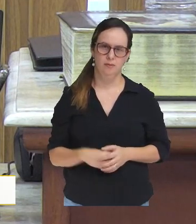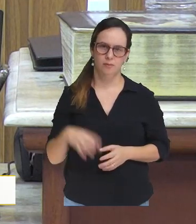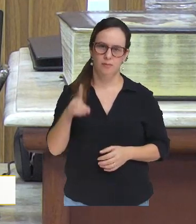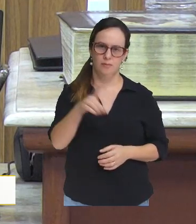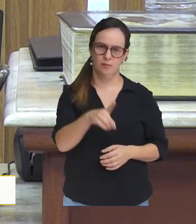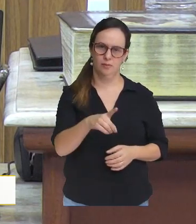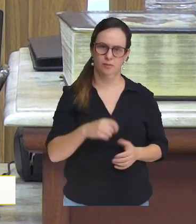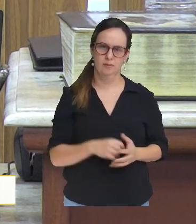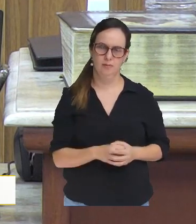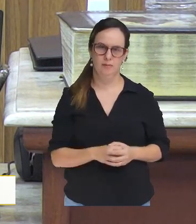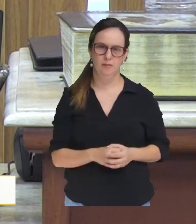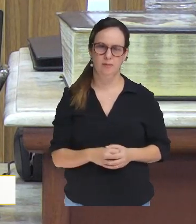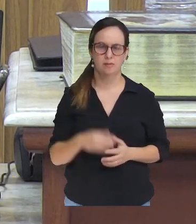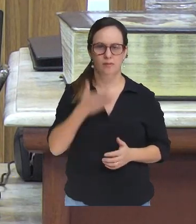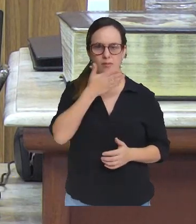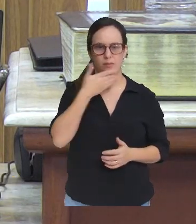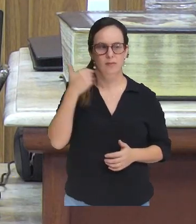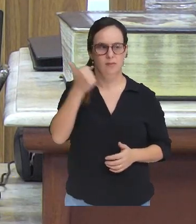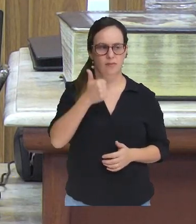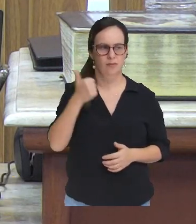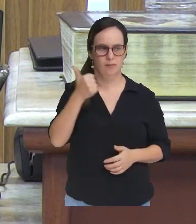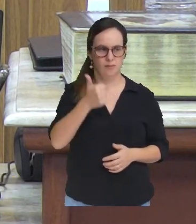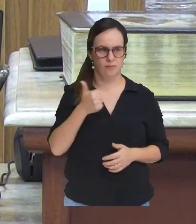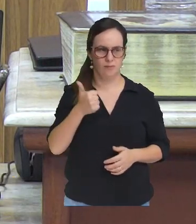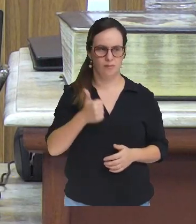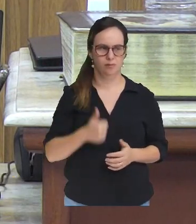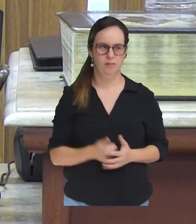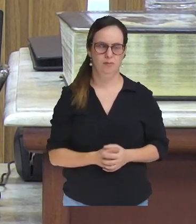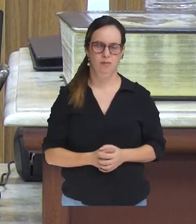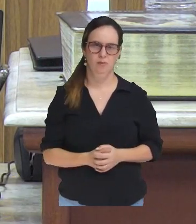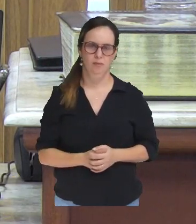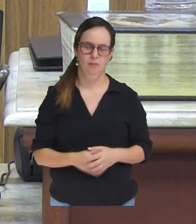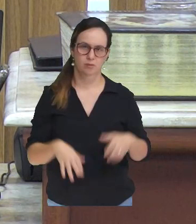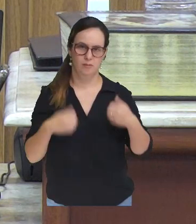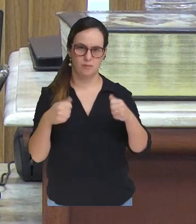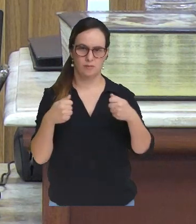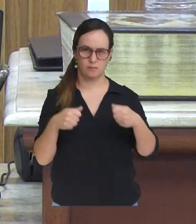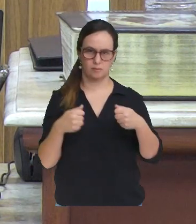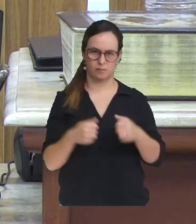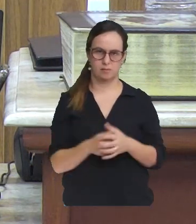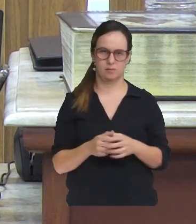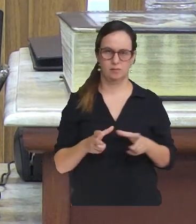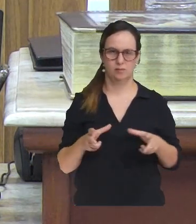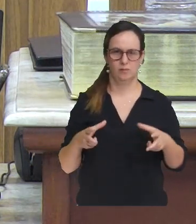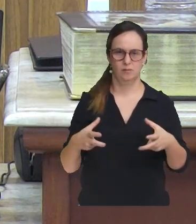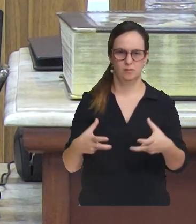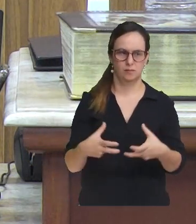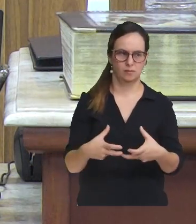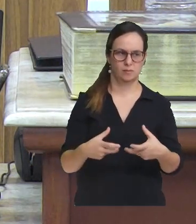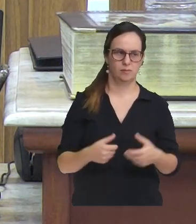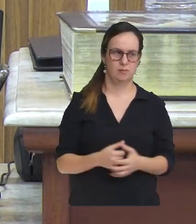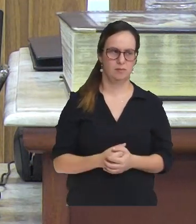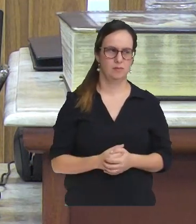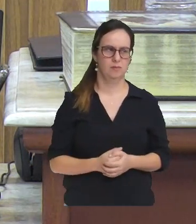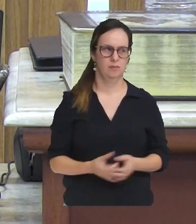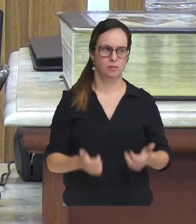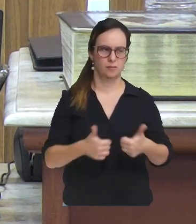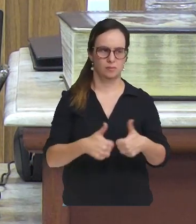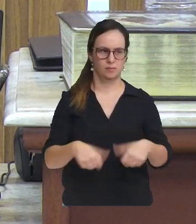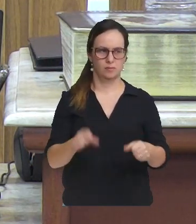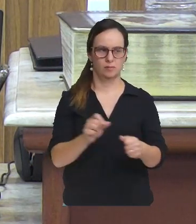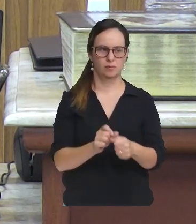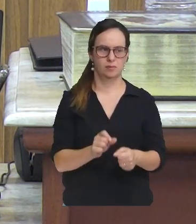uma situação que precisa ser revista, e a Câmara está sendo precursora nessa